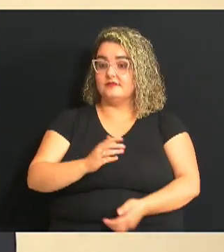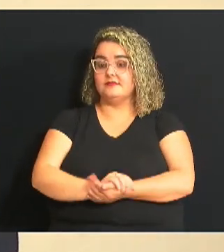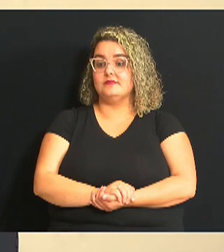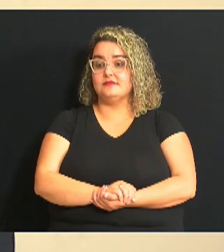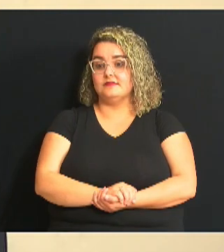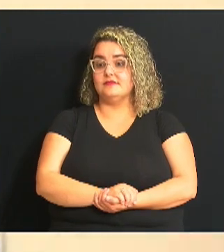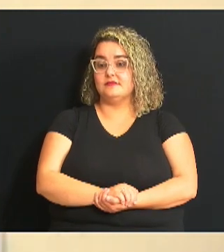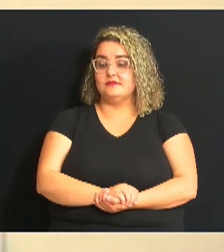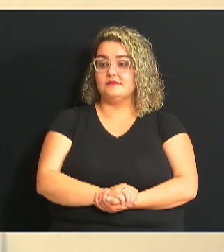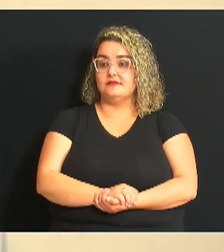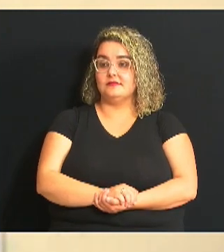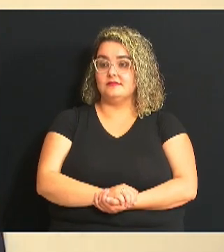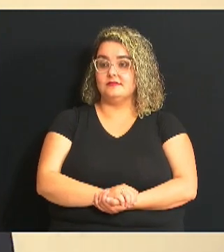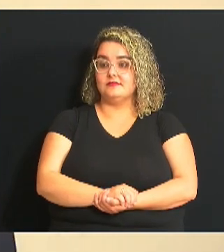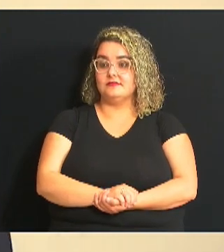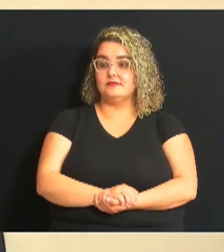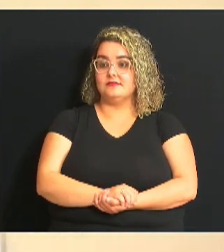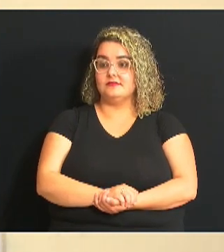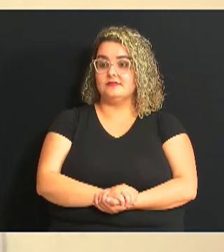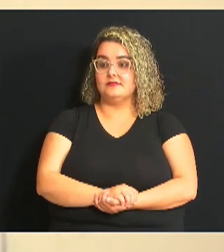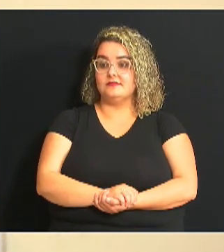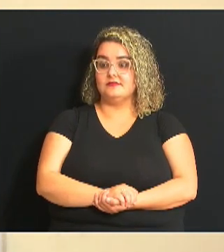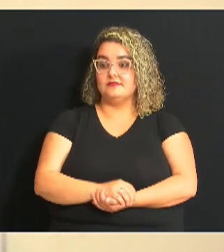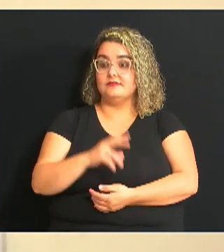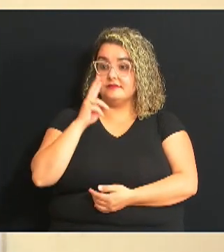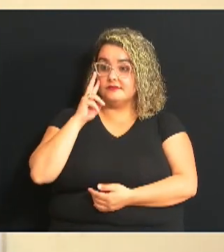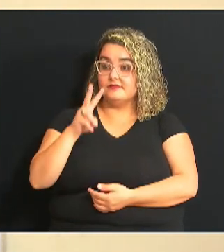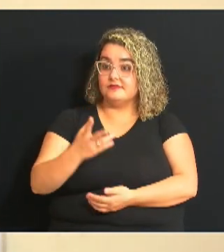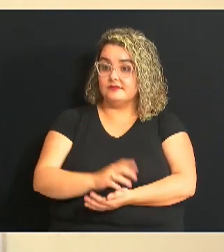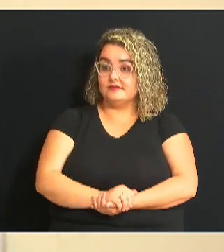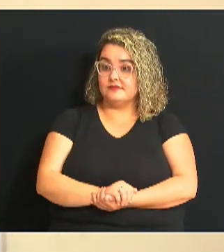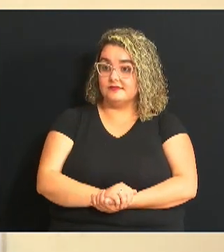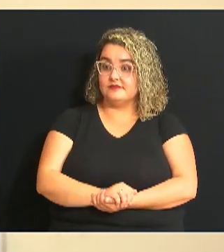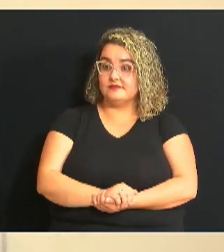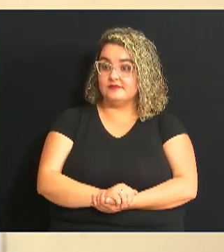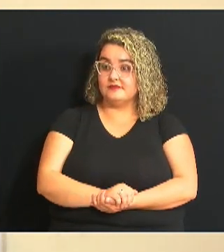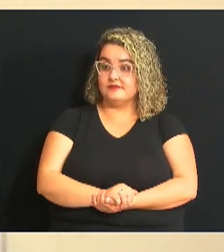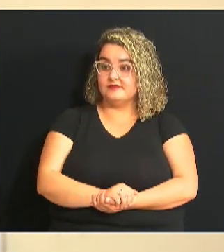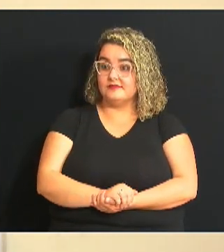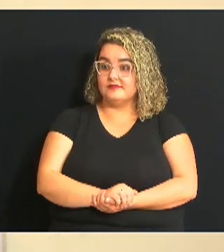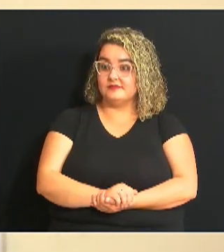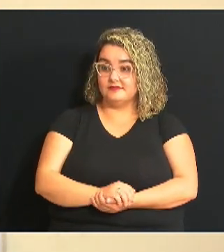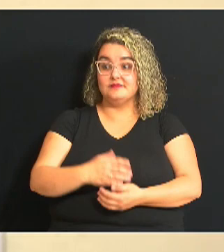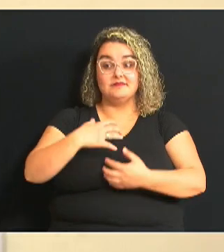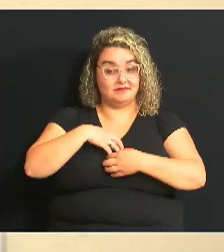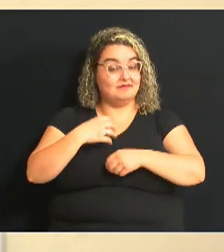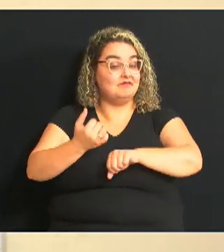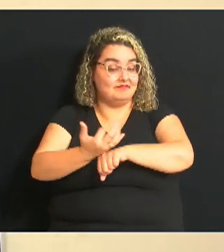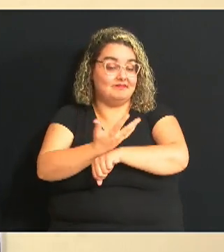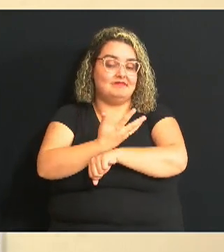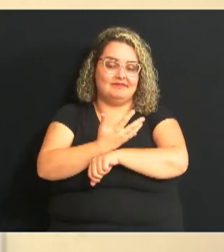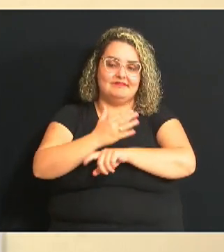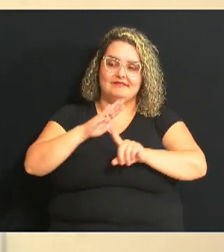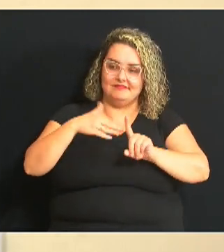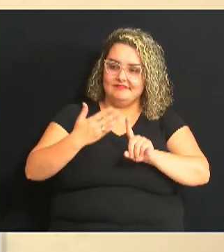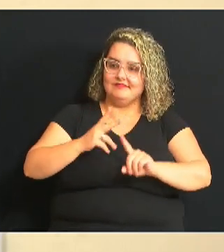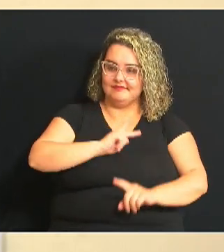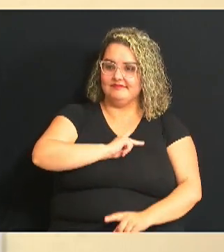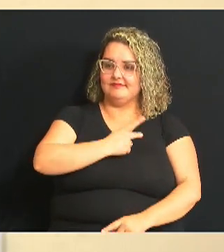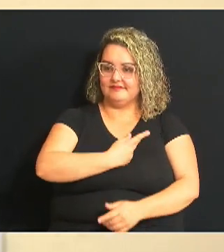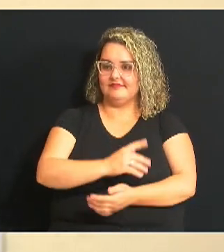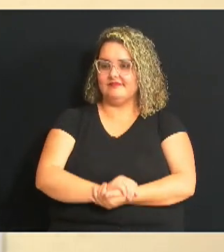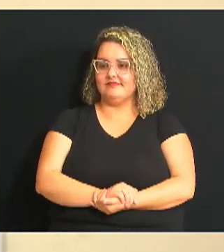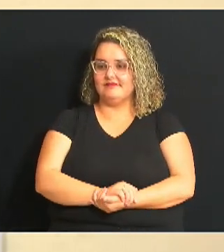e eu vejo assim que fiquei bastante lisonjado e emocionado com essa homenagem, Paulo, porque